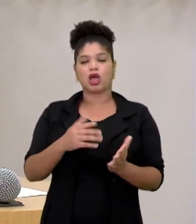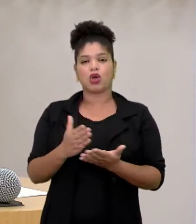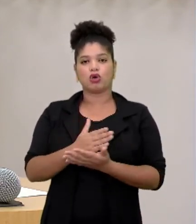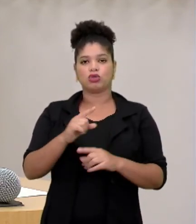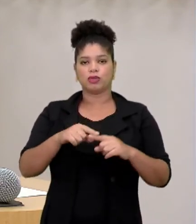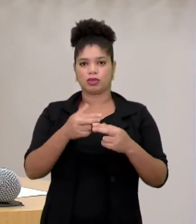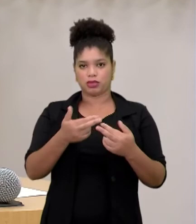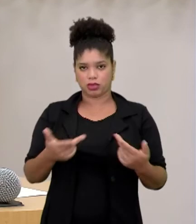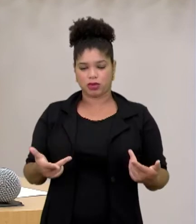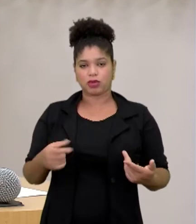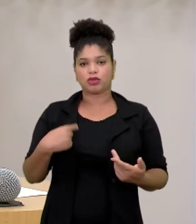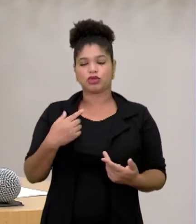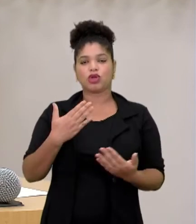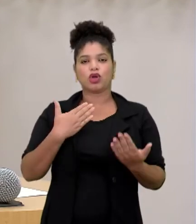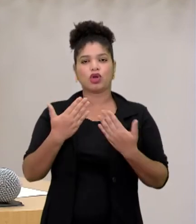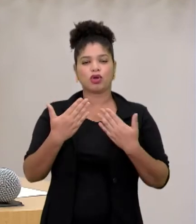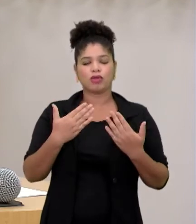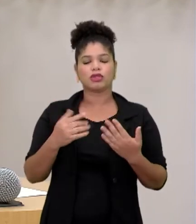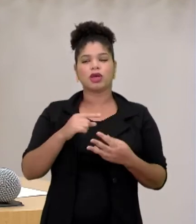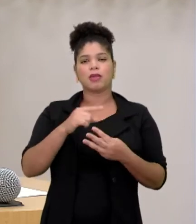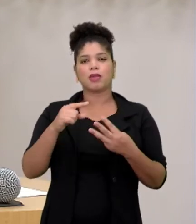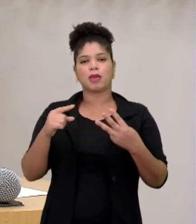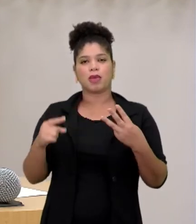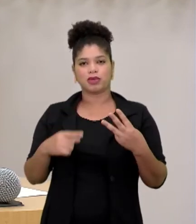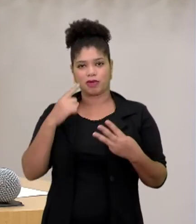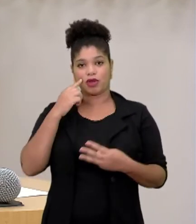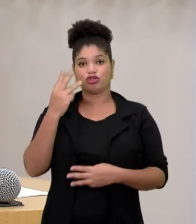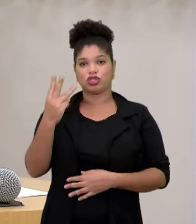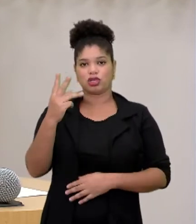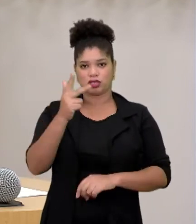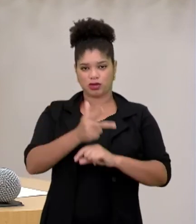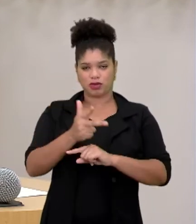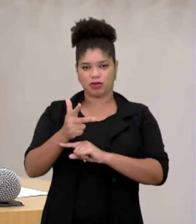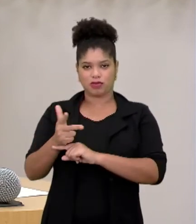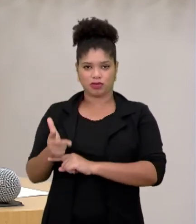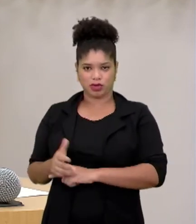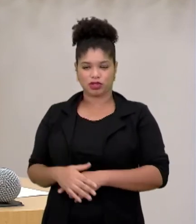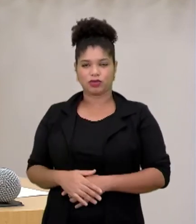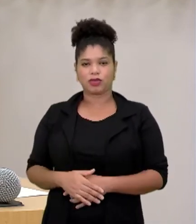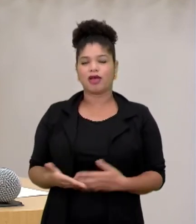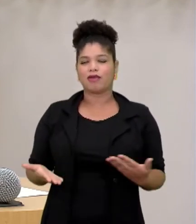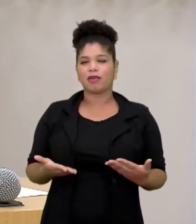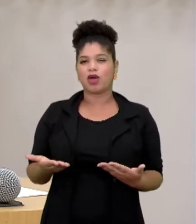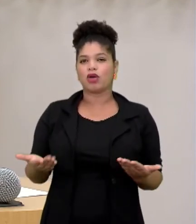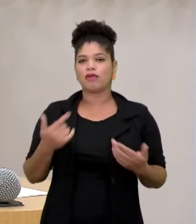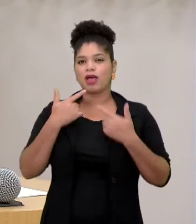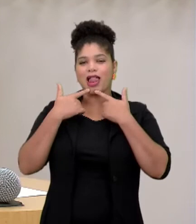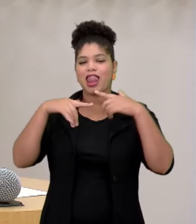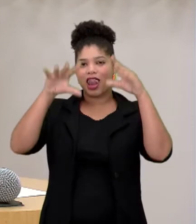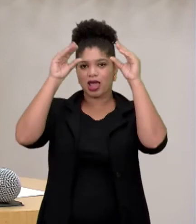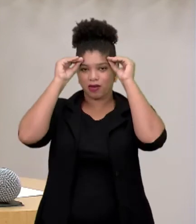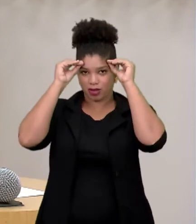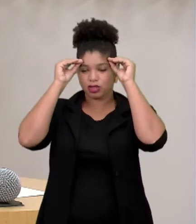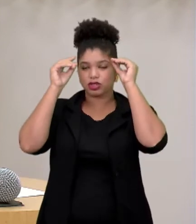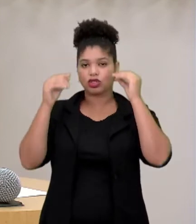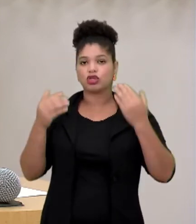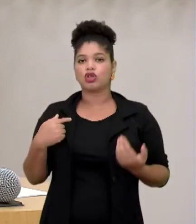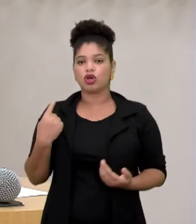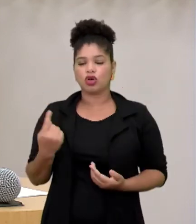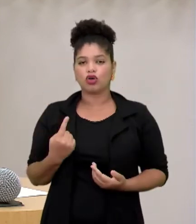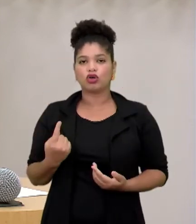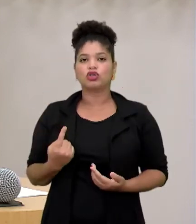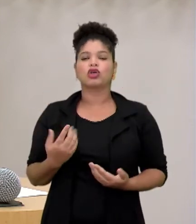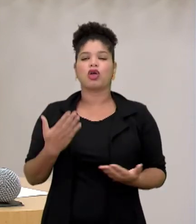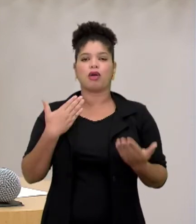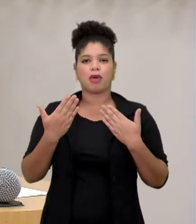conversar justamente sobre essas três coisas. Então, os três vídeos vão falar de linguagens que a gente vai conversar muito assim até o final do